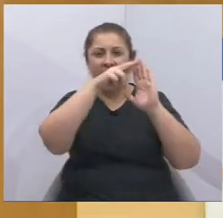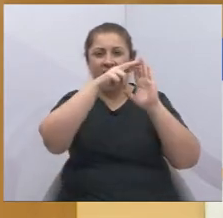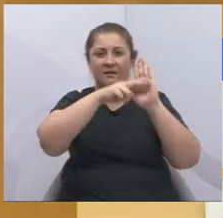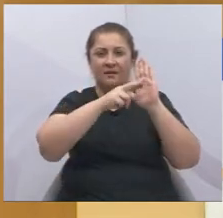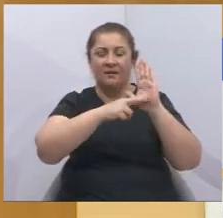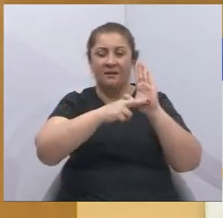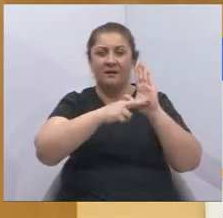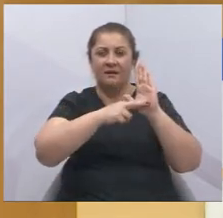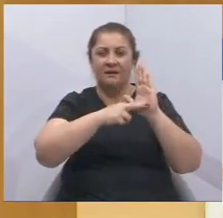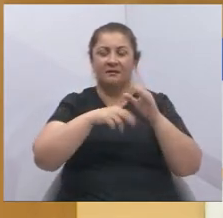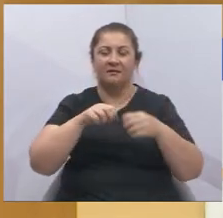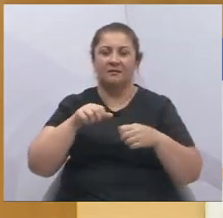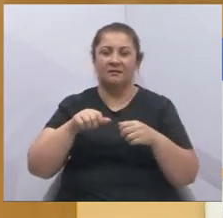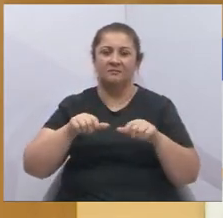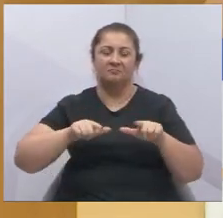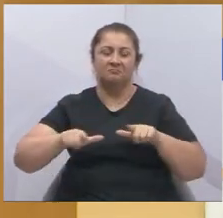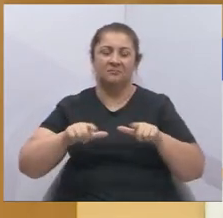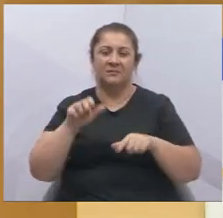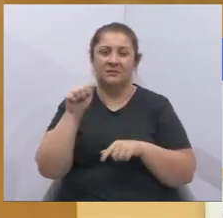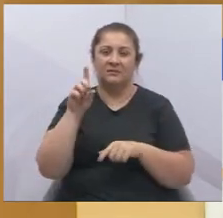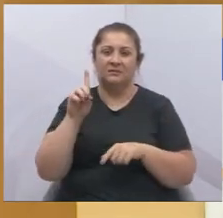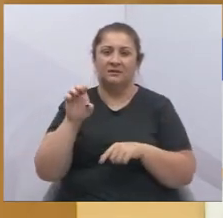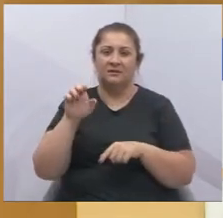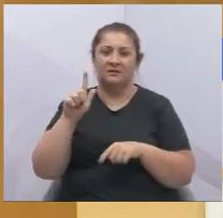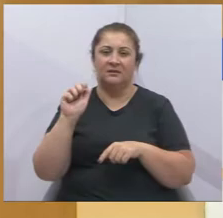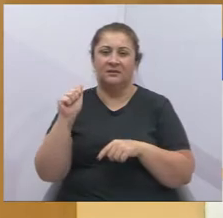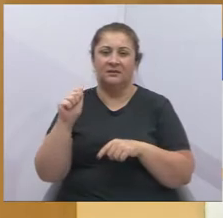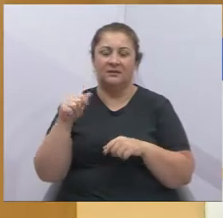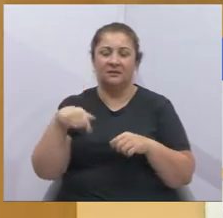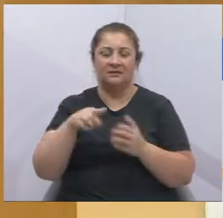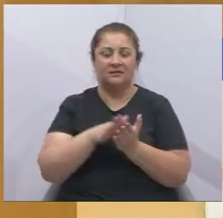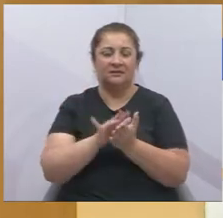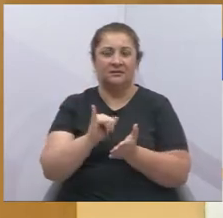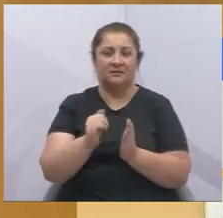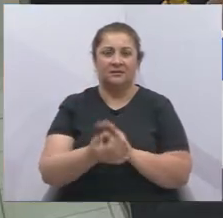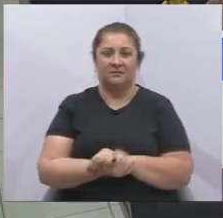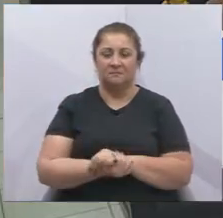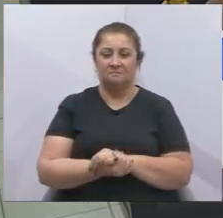das adegas aqui em Jacareí. Muito obrigado e conto com o apoio de vocês.